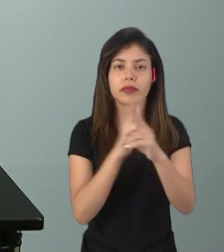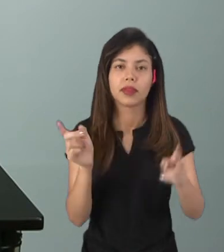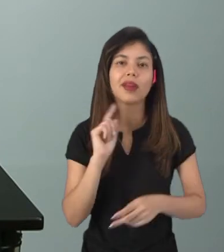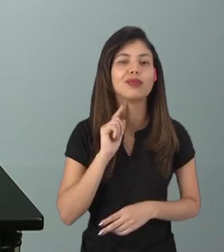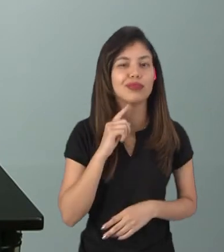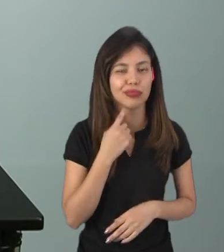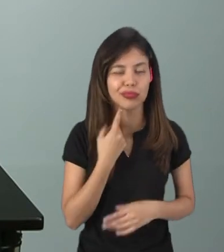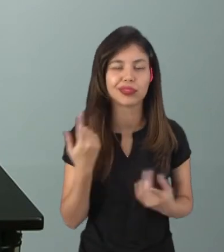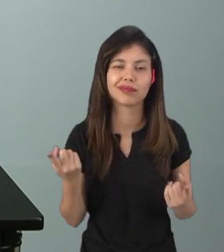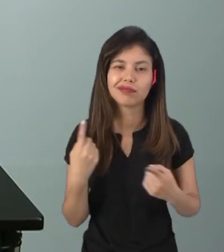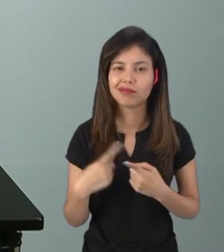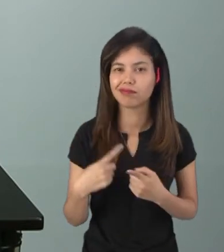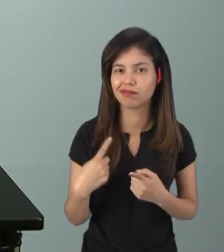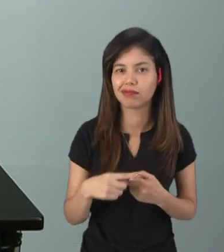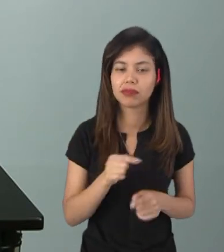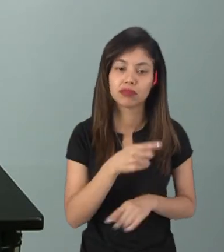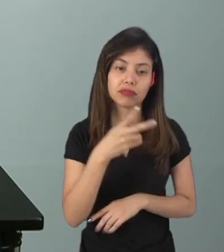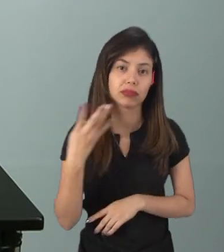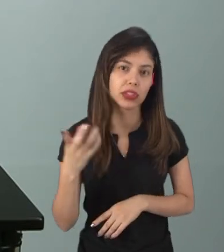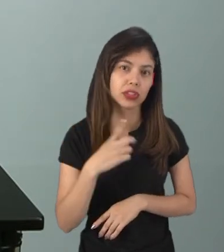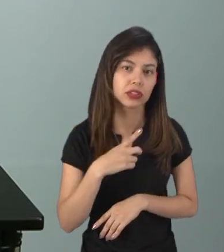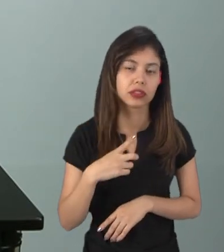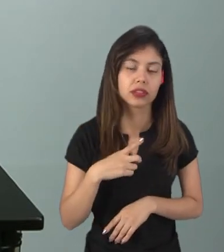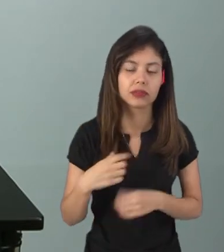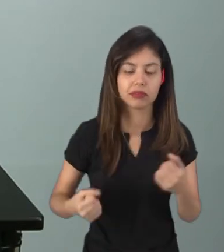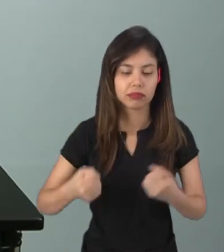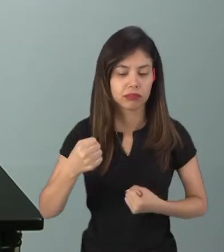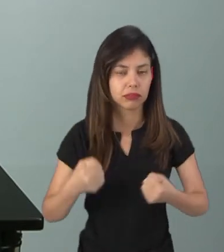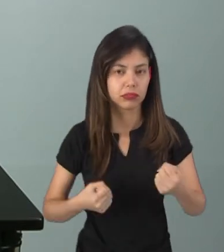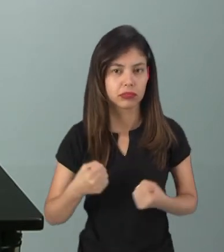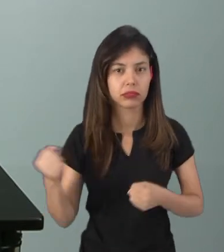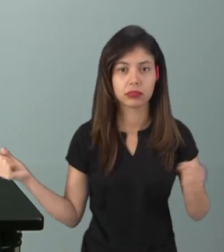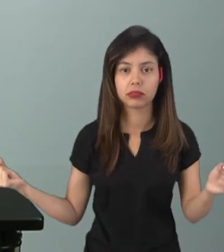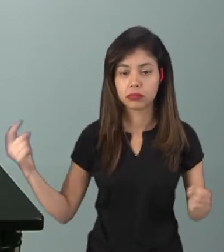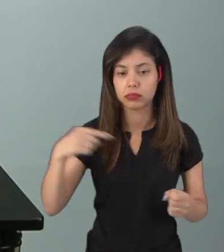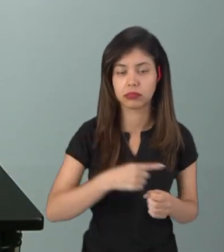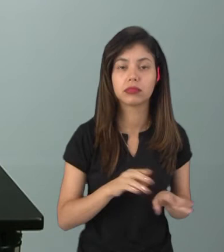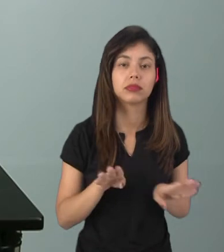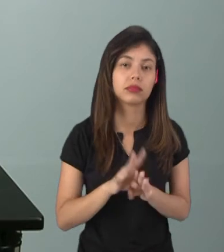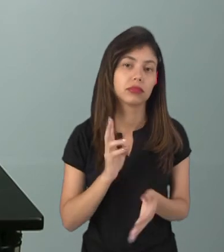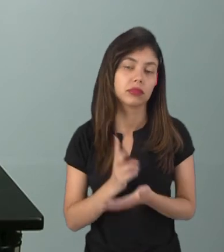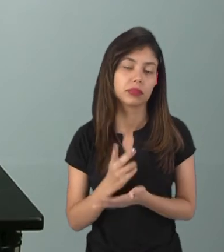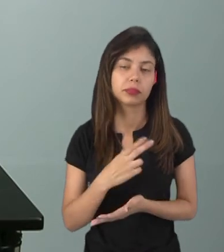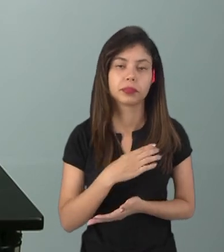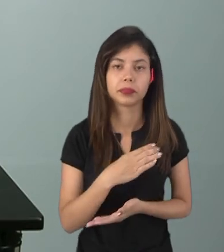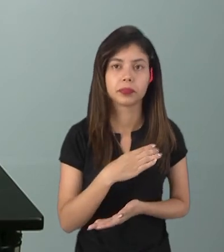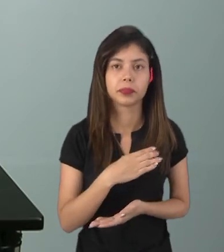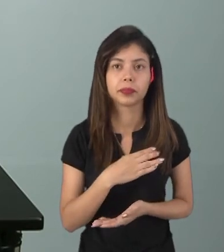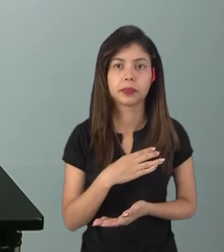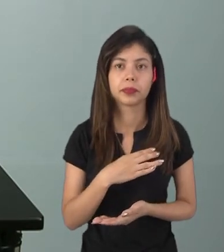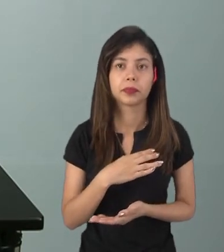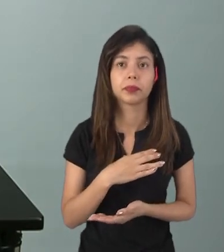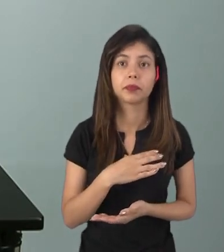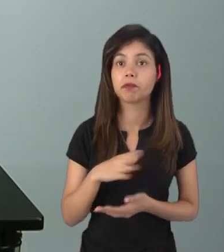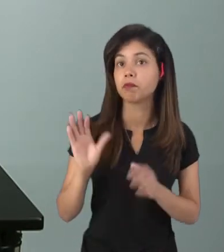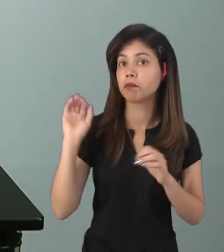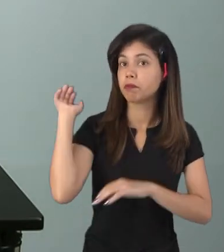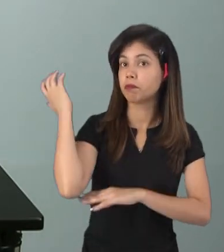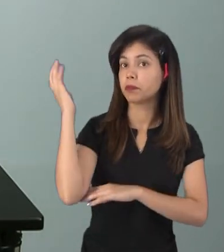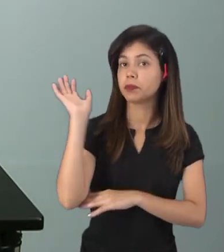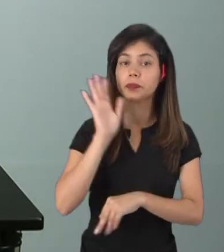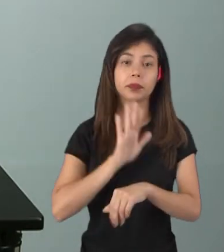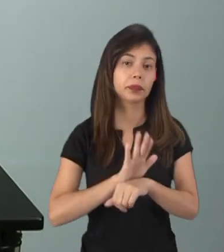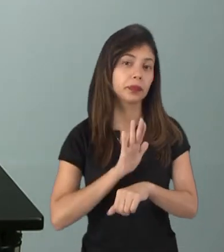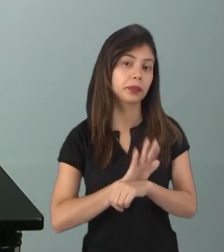ficar poluído, porque a quantidade de veículos, né, que circulam em uma cidade, né, e as árvores,